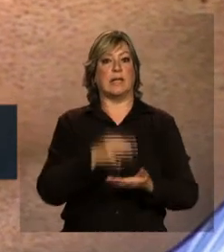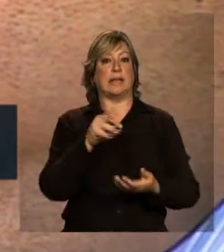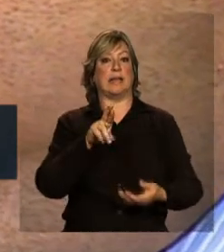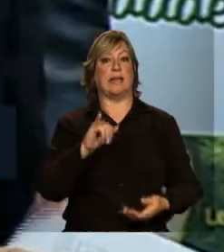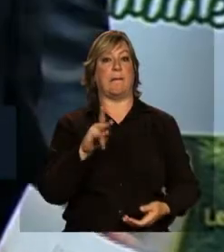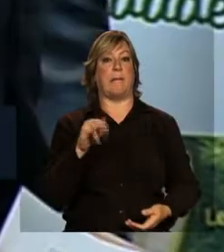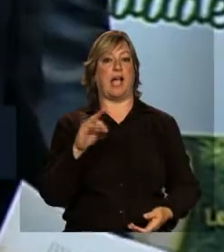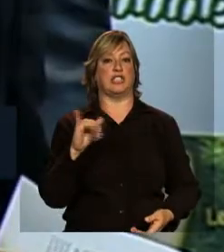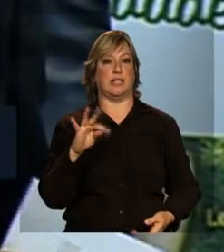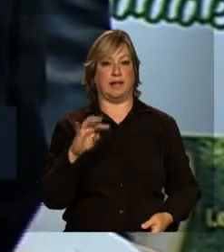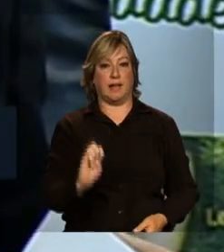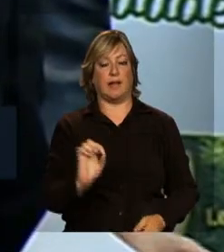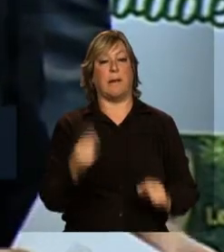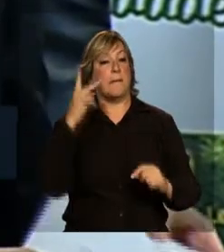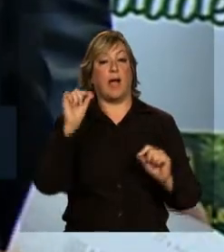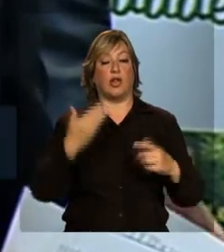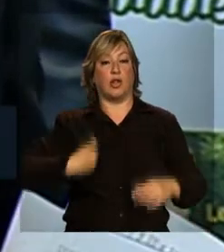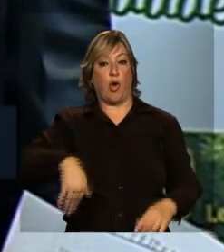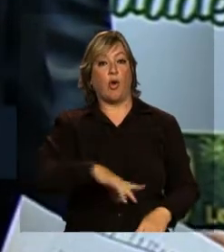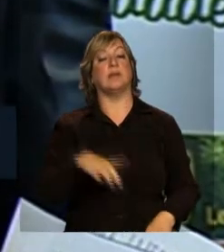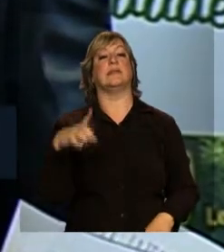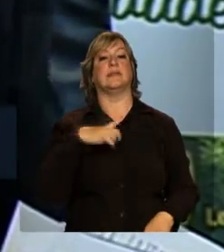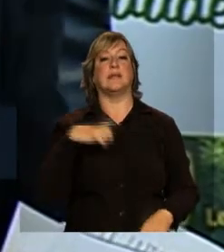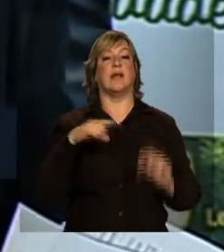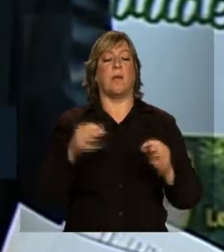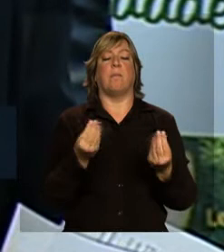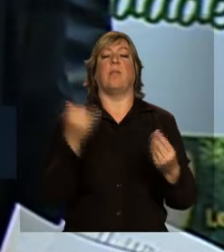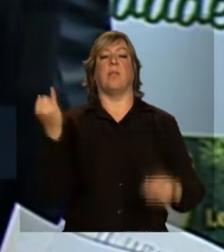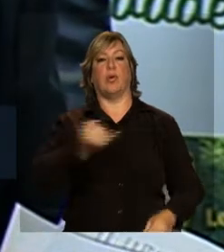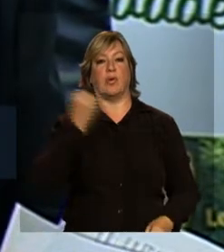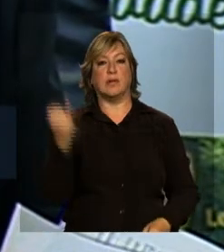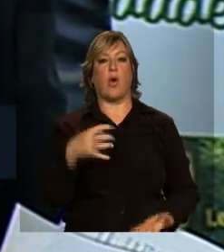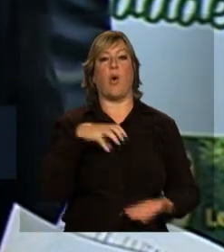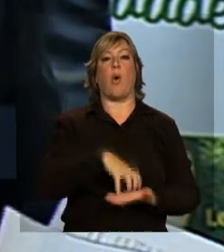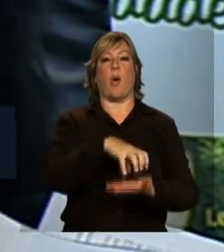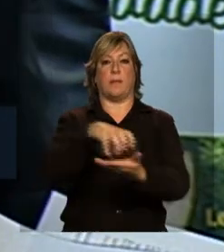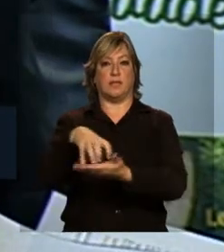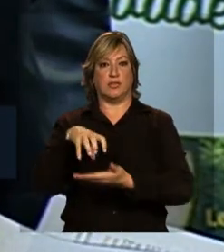tripartite, que, para nós, tem sido muito importante. As comissões